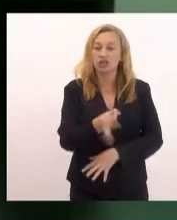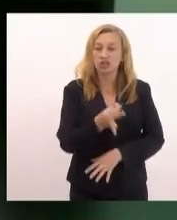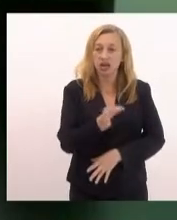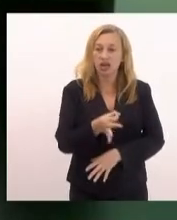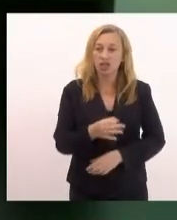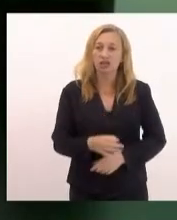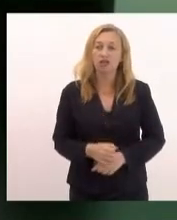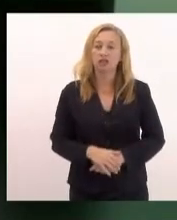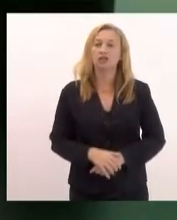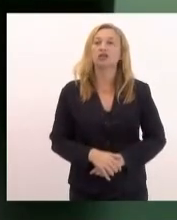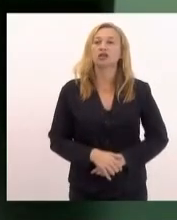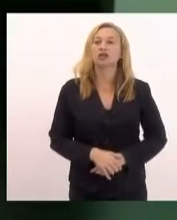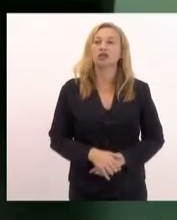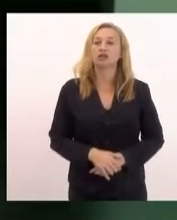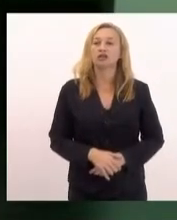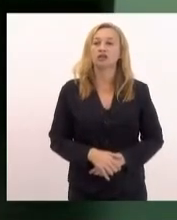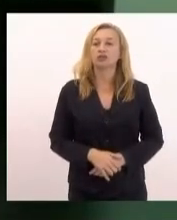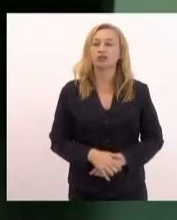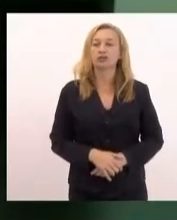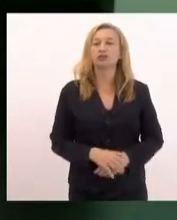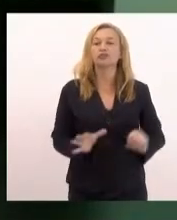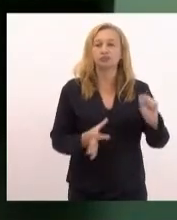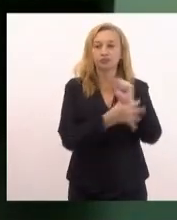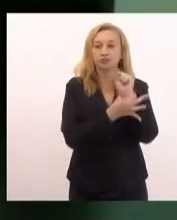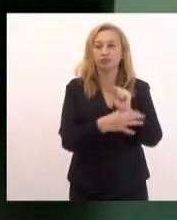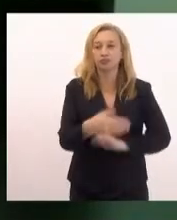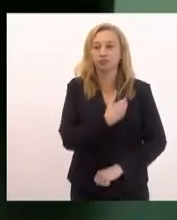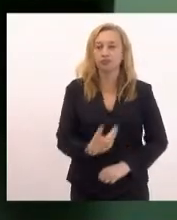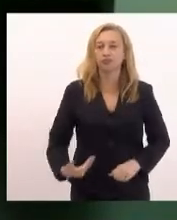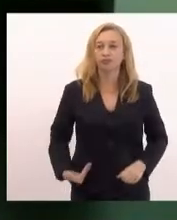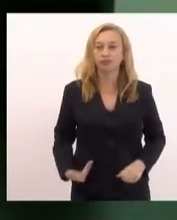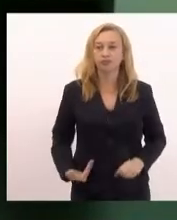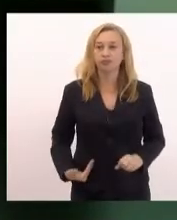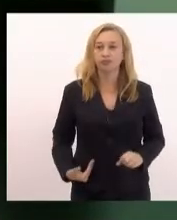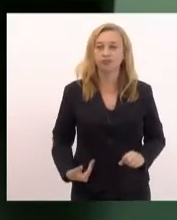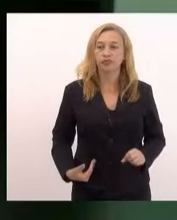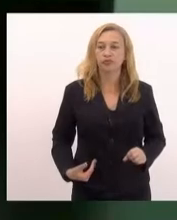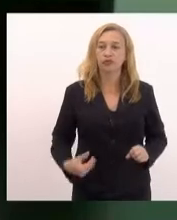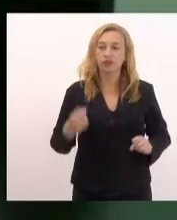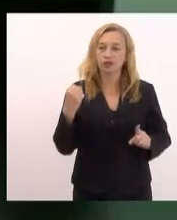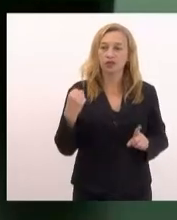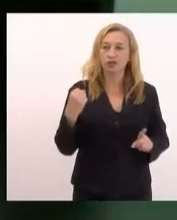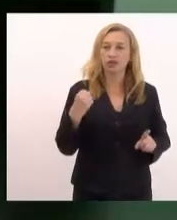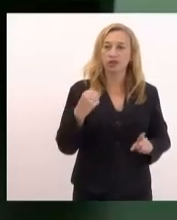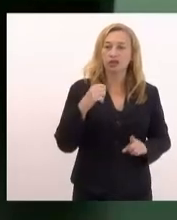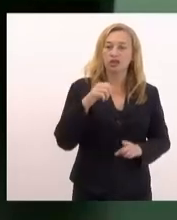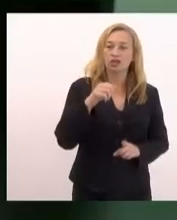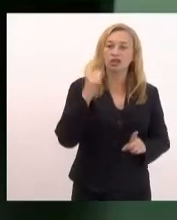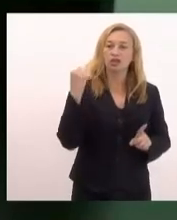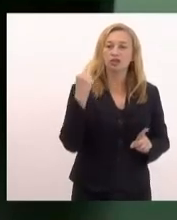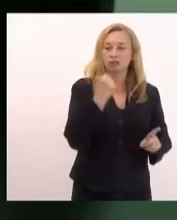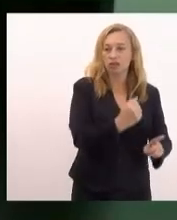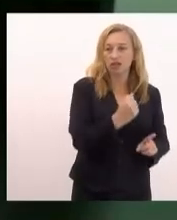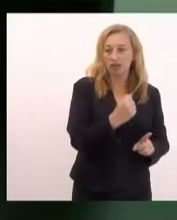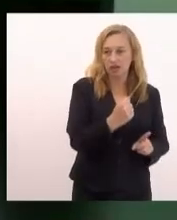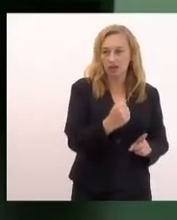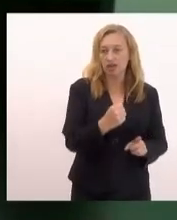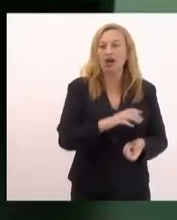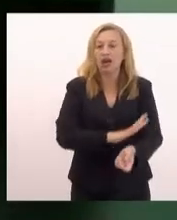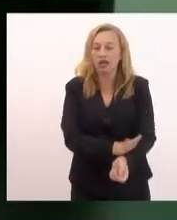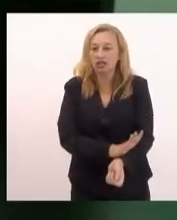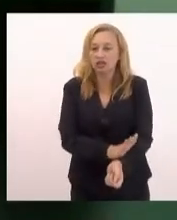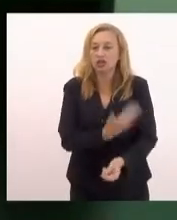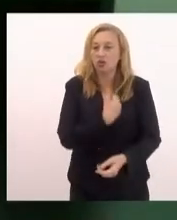que ultrapasse uma lógica de segurança pública genocida, racista, empenhada pelo governo do Estado e tantos